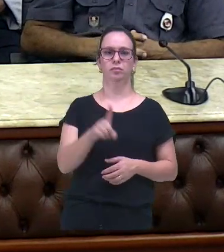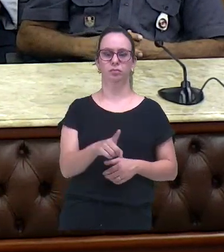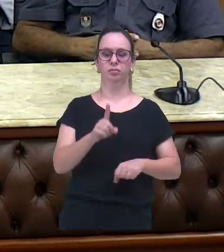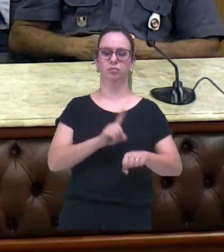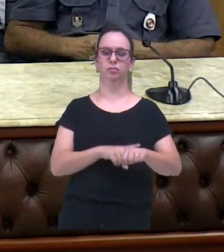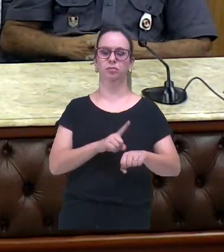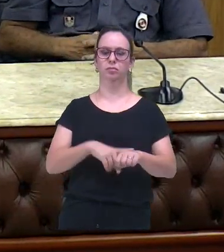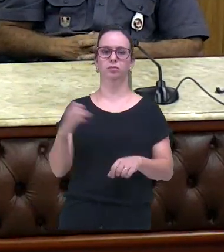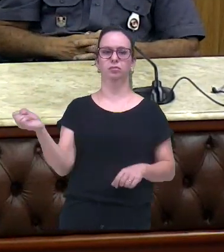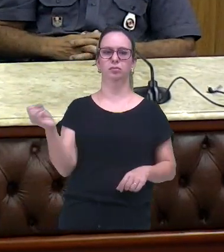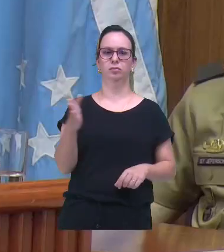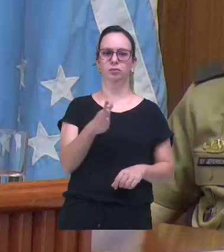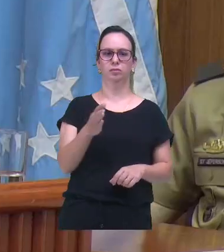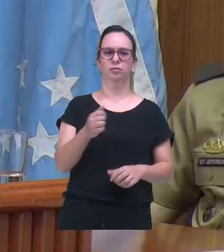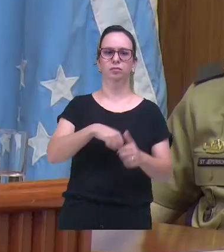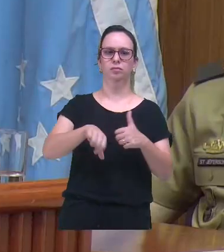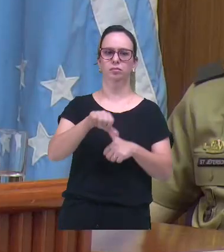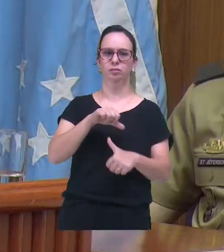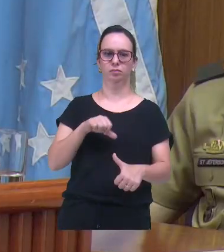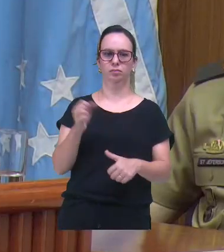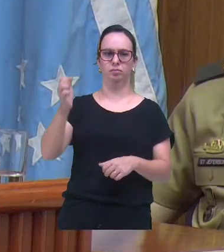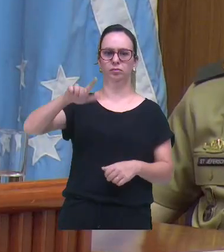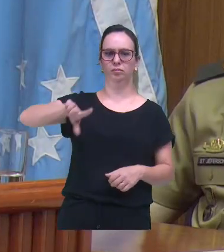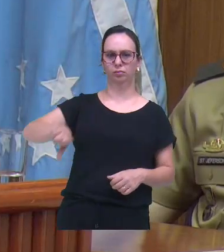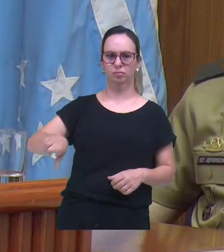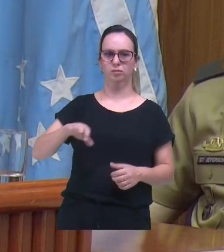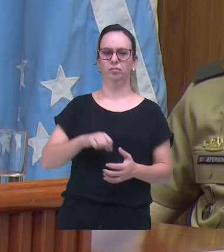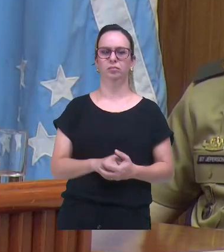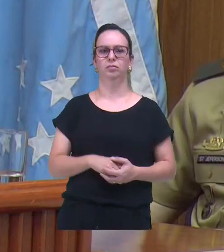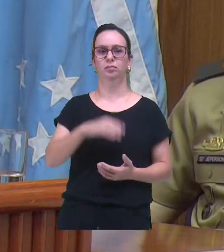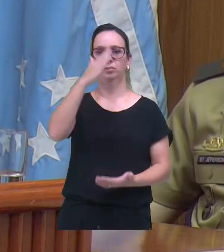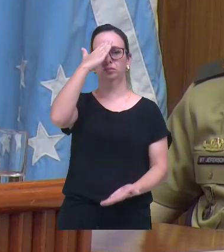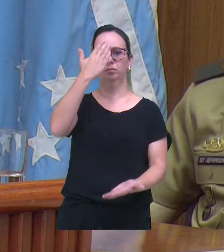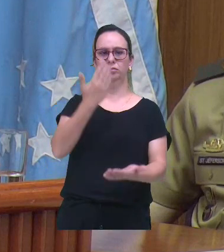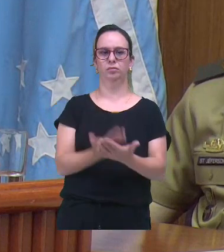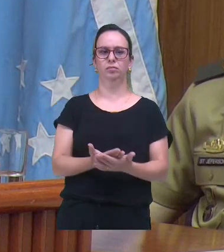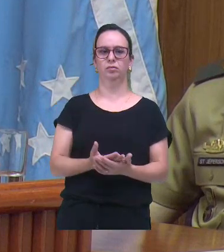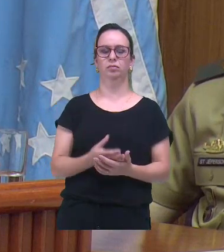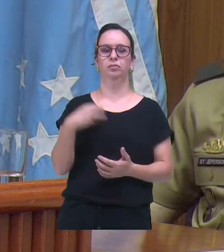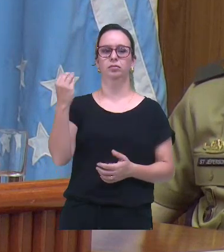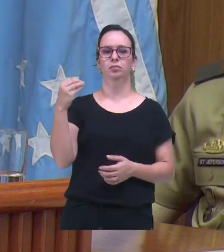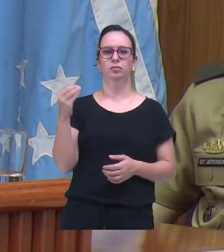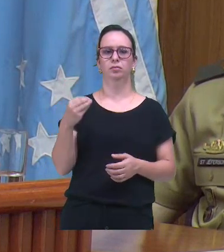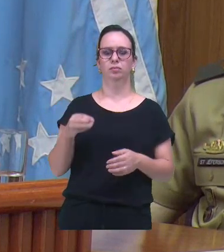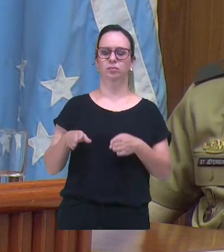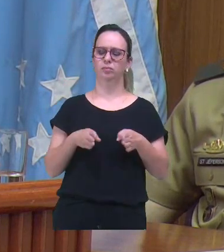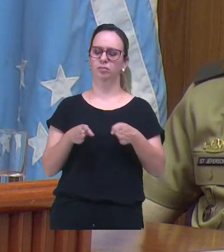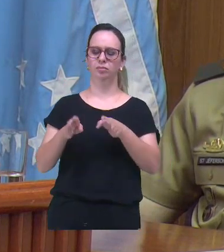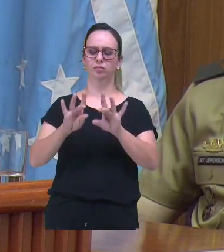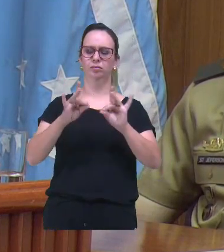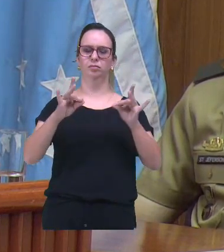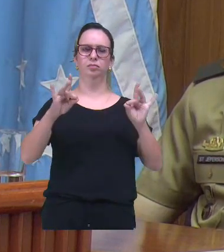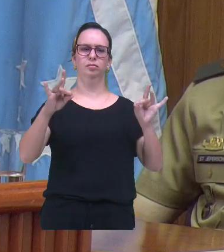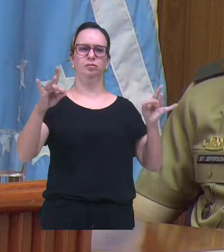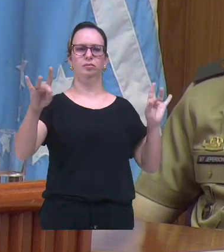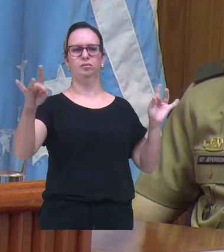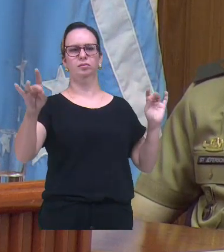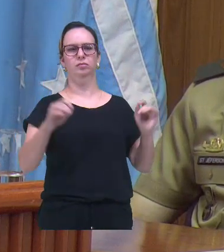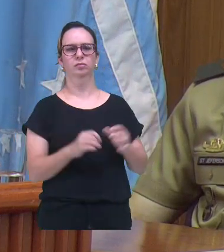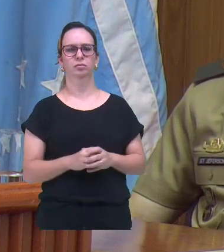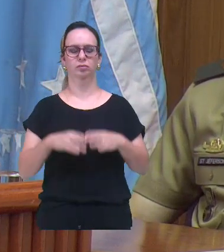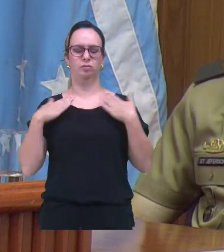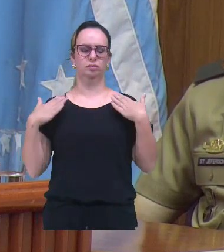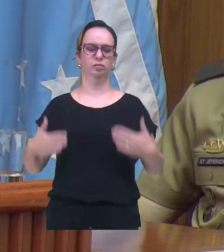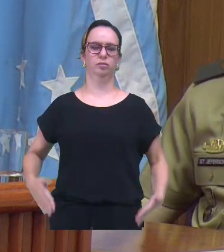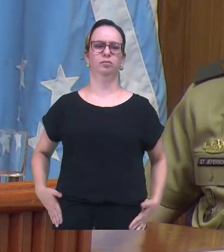recomeço. Recomece a acreditar. Quando a estrada for longa e o corpo fraquejar,